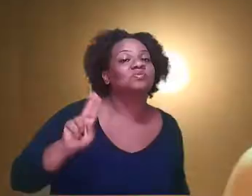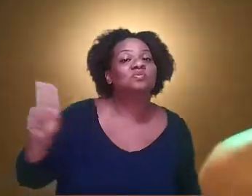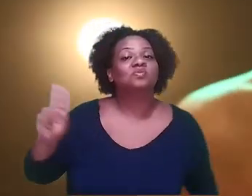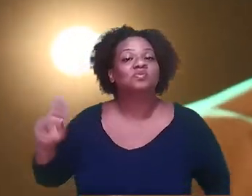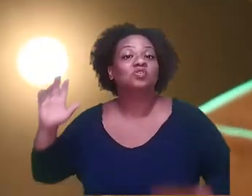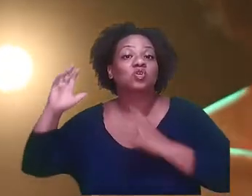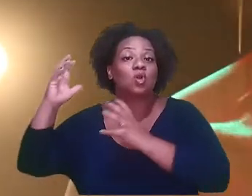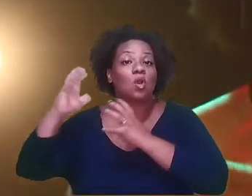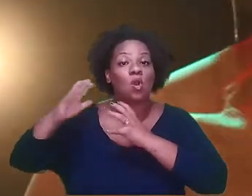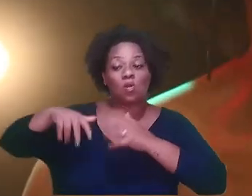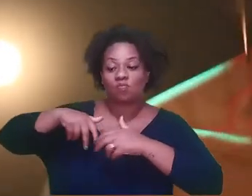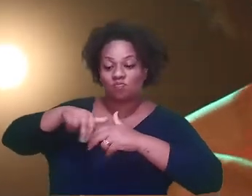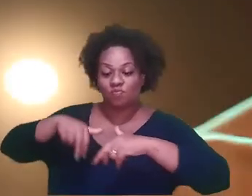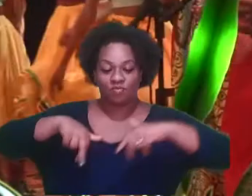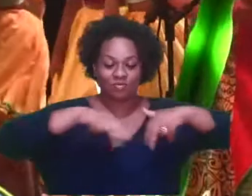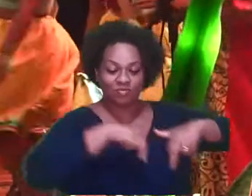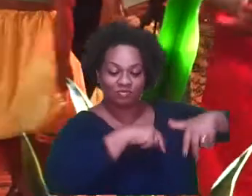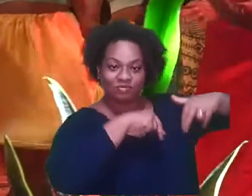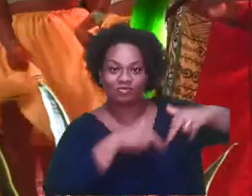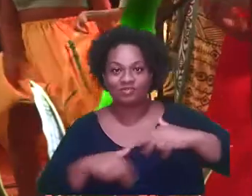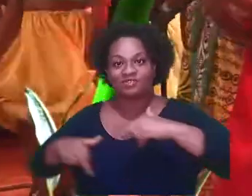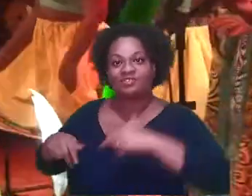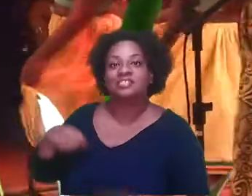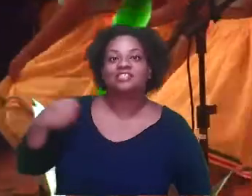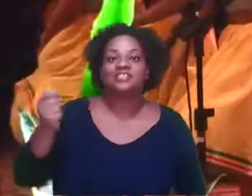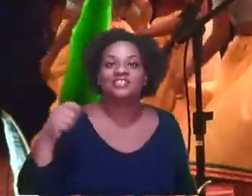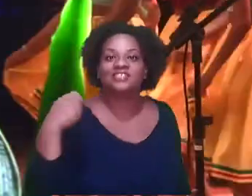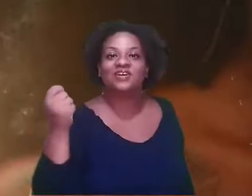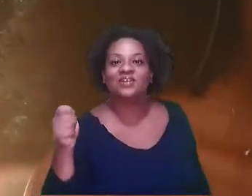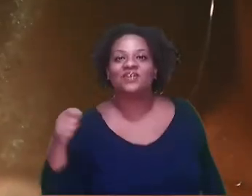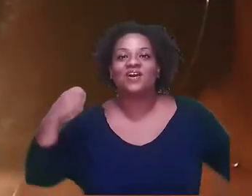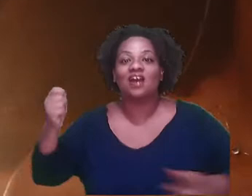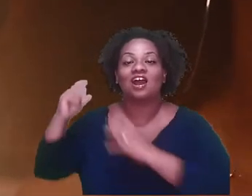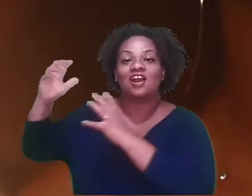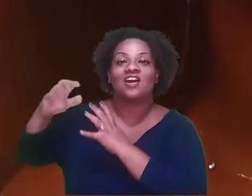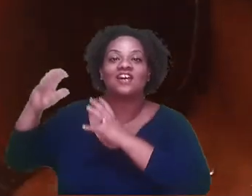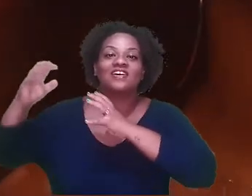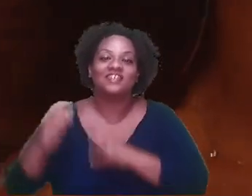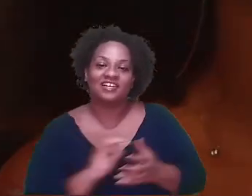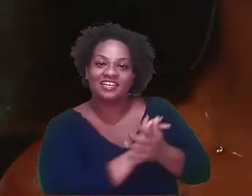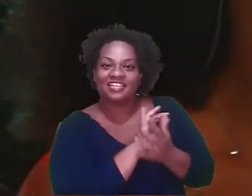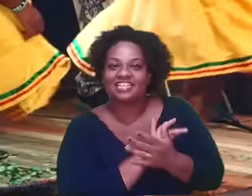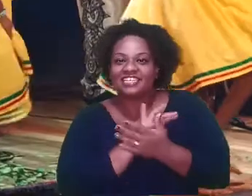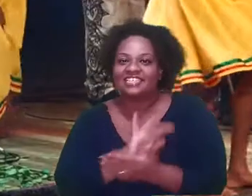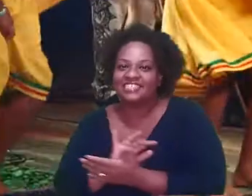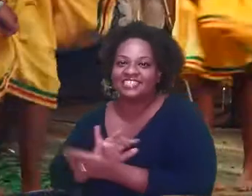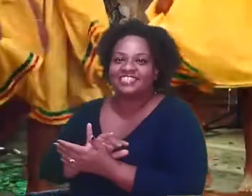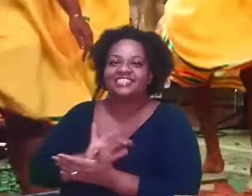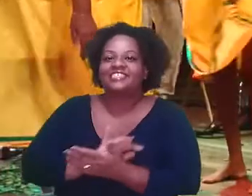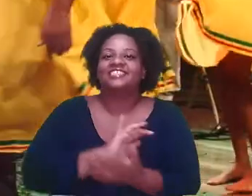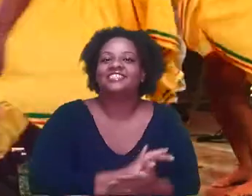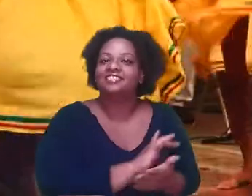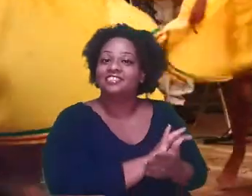é. É o Coco de Ubingada. Quando digo o nome desse coco, quando digo o nome desse coco. É o Coco de Ubingada. Diga lá